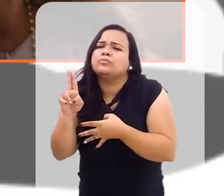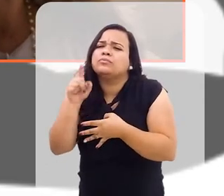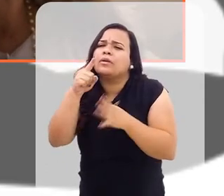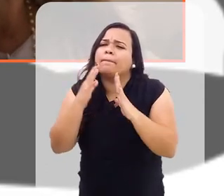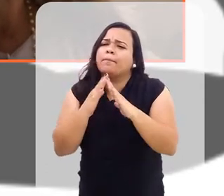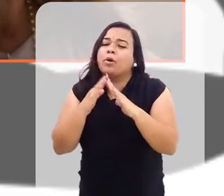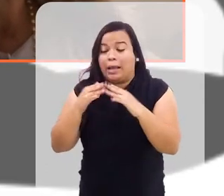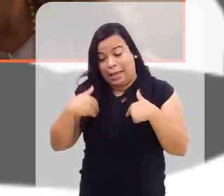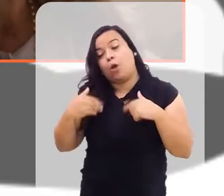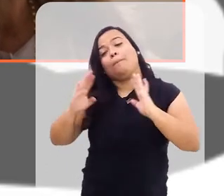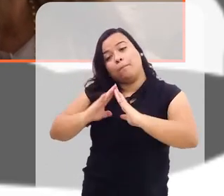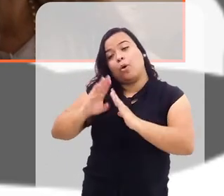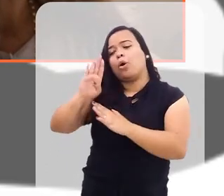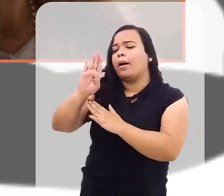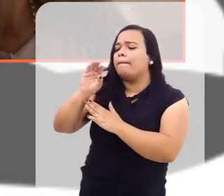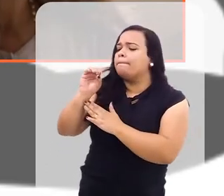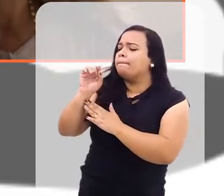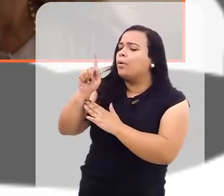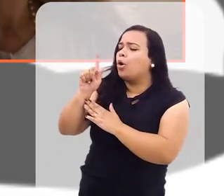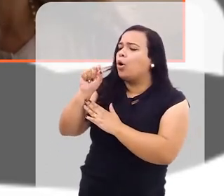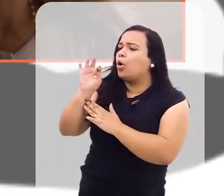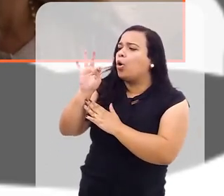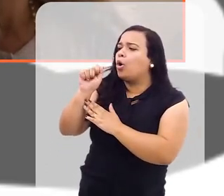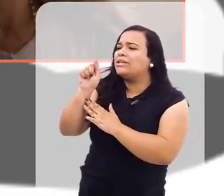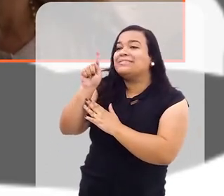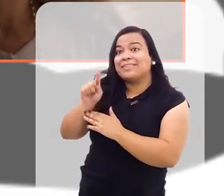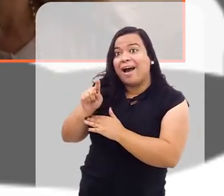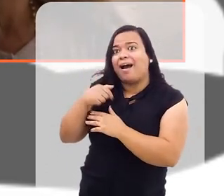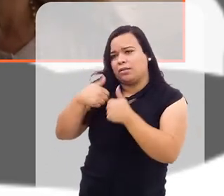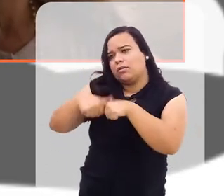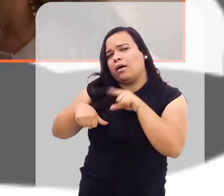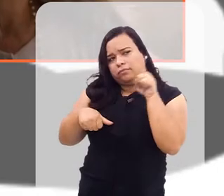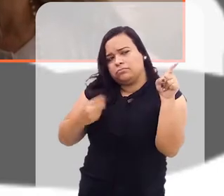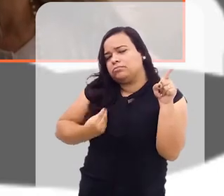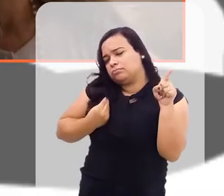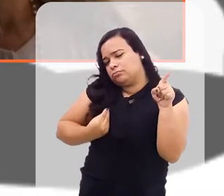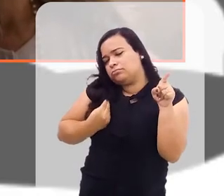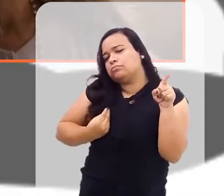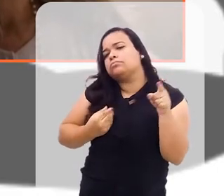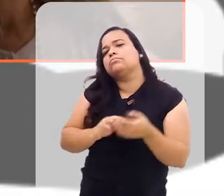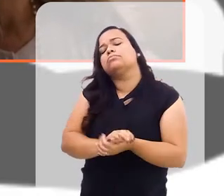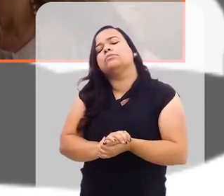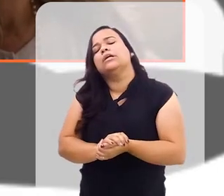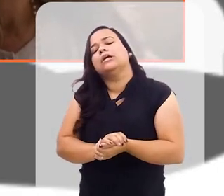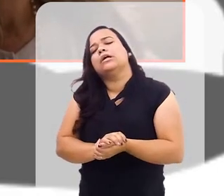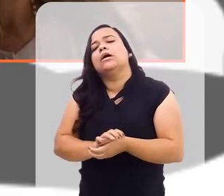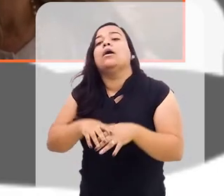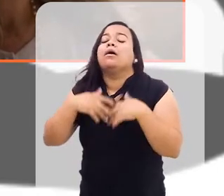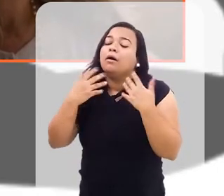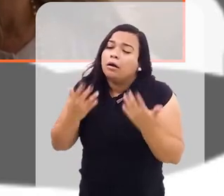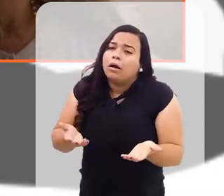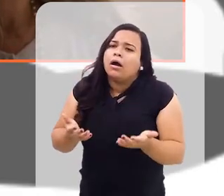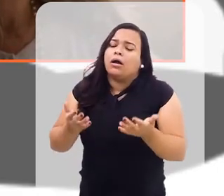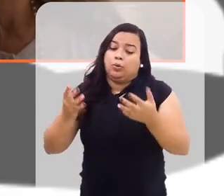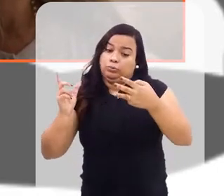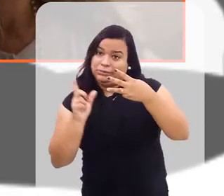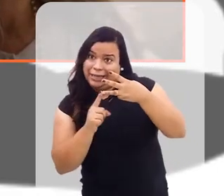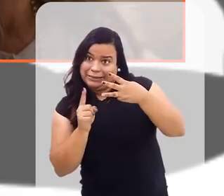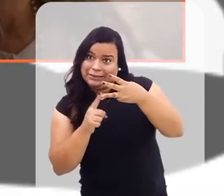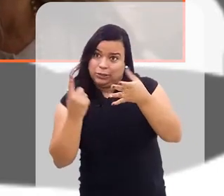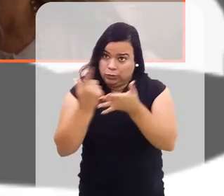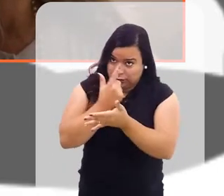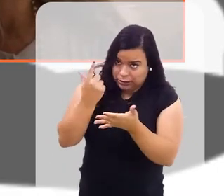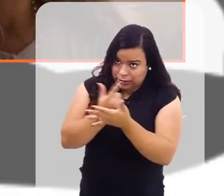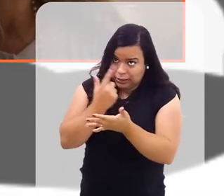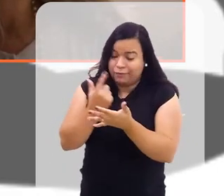Eu morei em Bogotá. Em Bogotá. E o terceiro livro, aí foi de uma conversa,